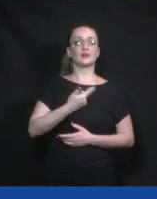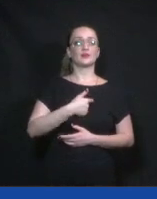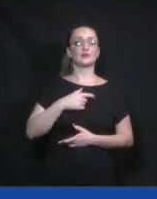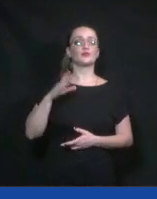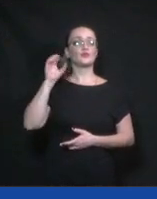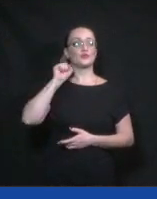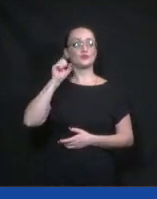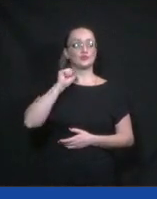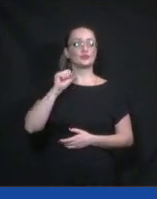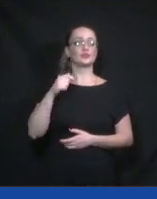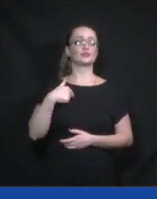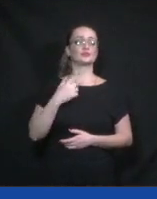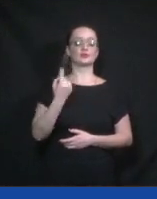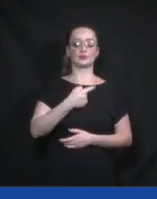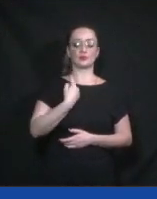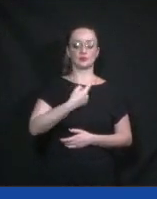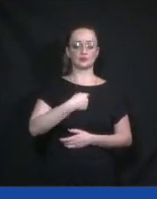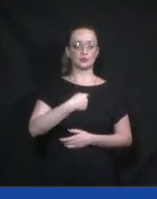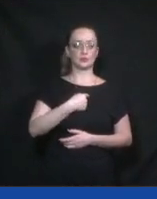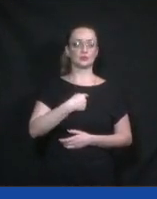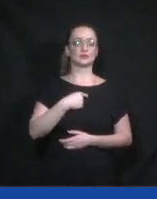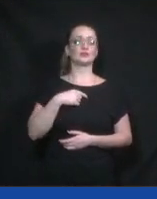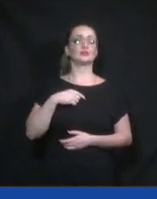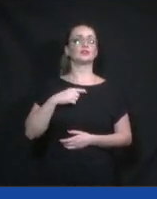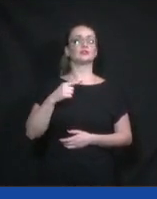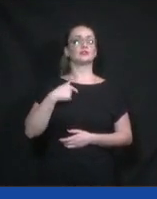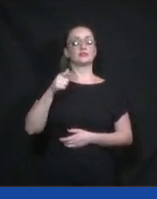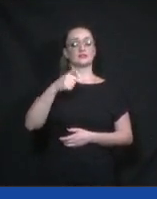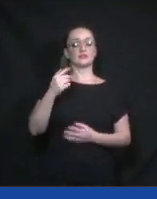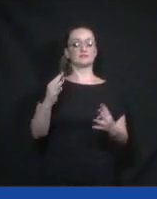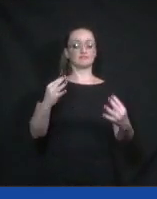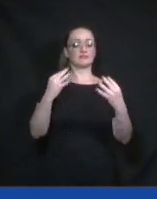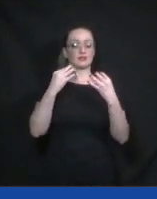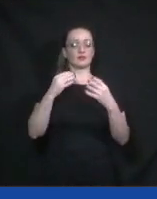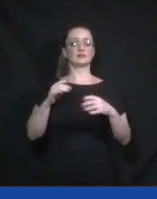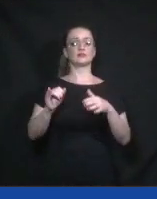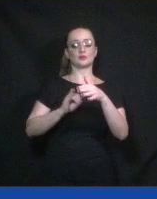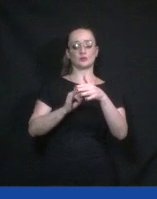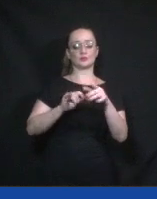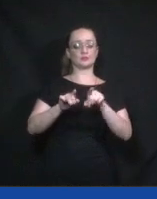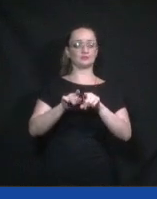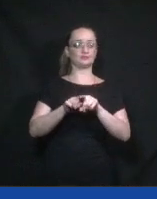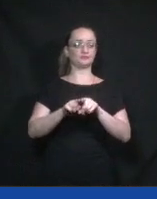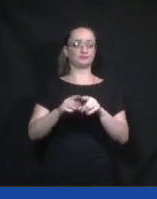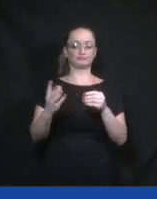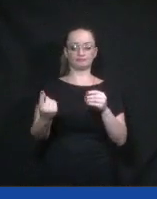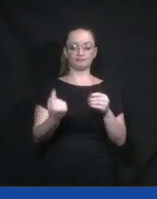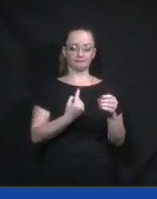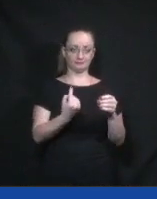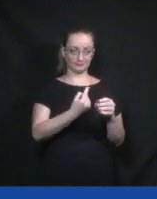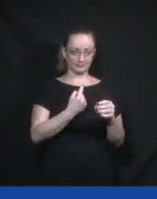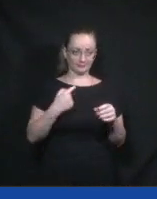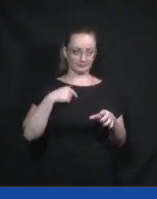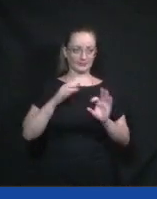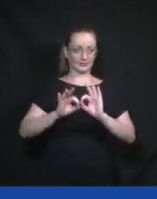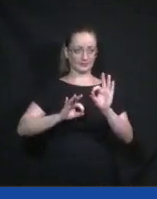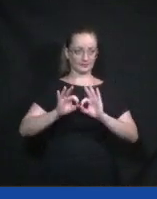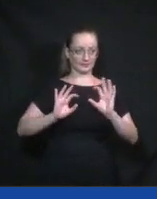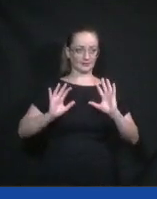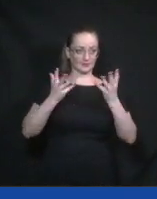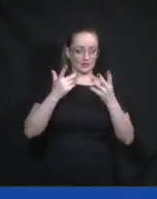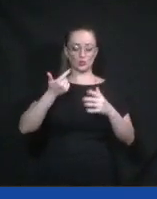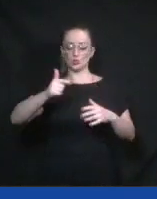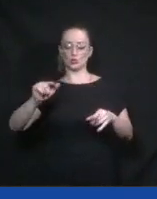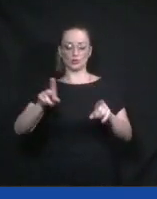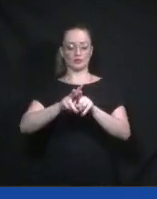convite para que nós todos vocês que nos assistem As instituições que compõem a que a organização desse evento E tantas